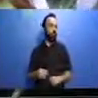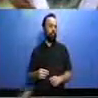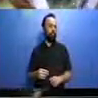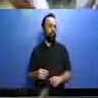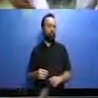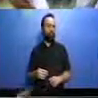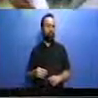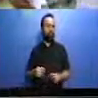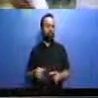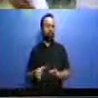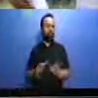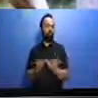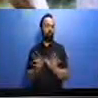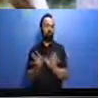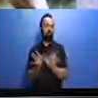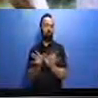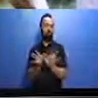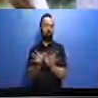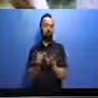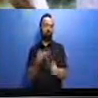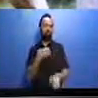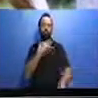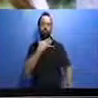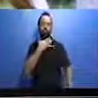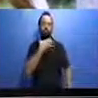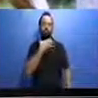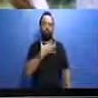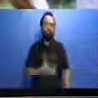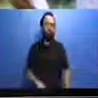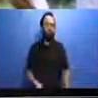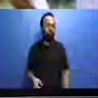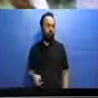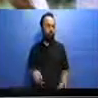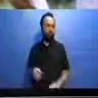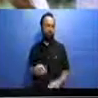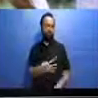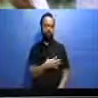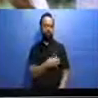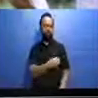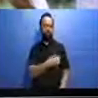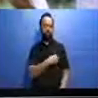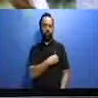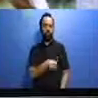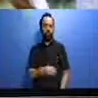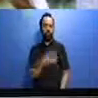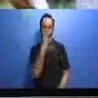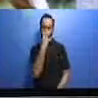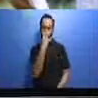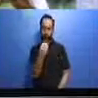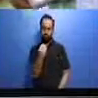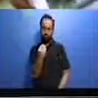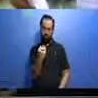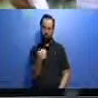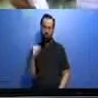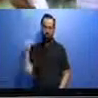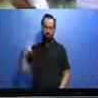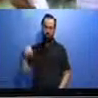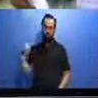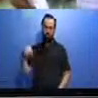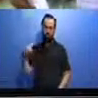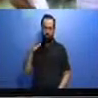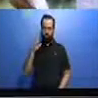chamado de tiu. Ave, um pombo. E mamíferos, como exemplo eu coloquei o lobo-guará, que é um lobo de